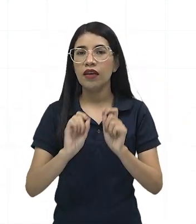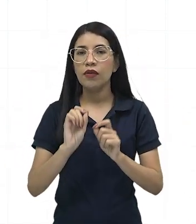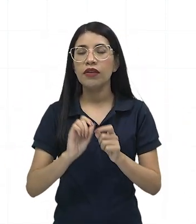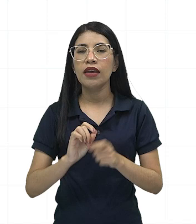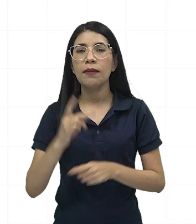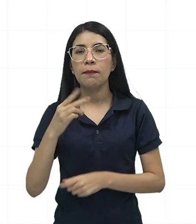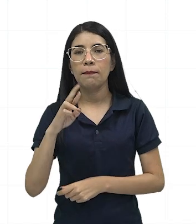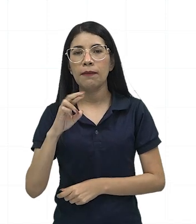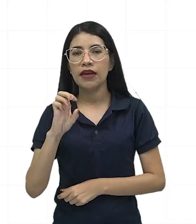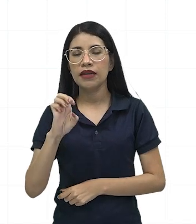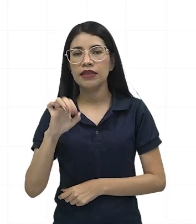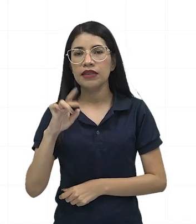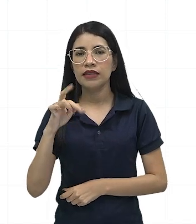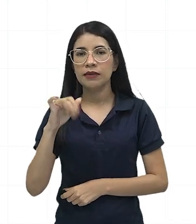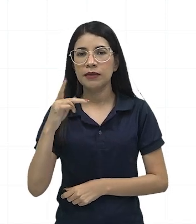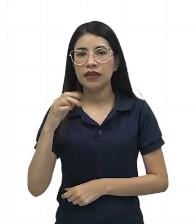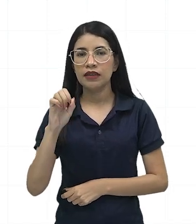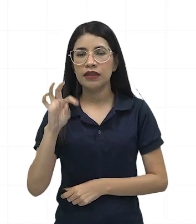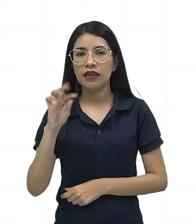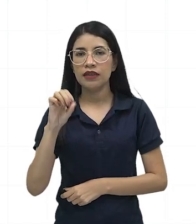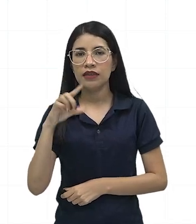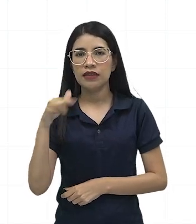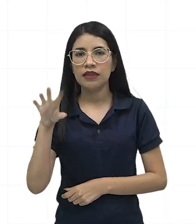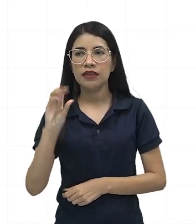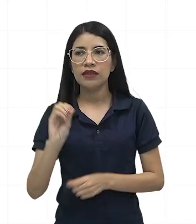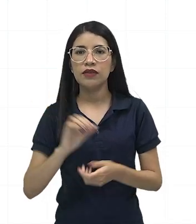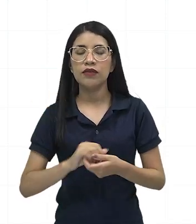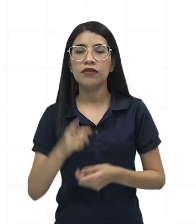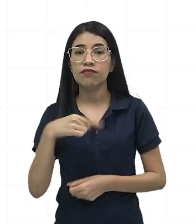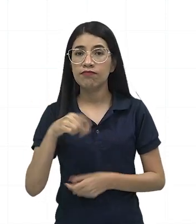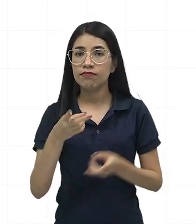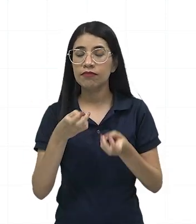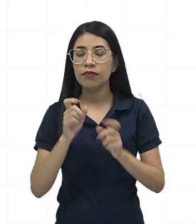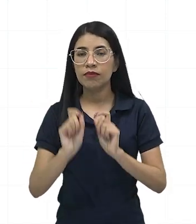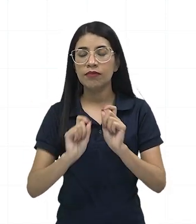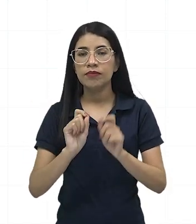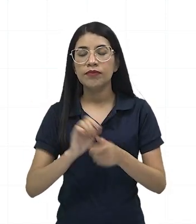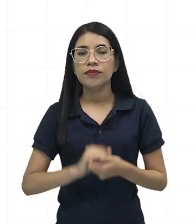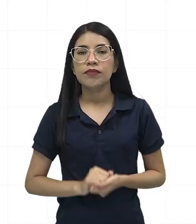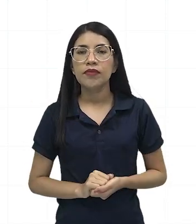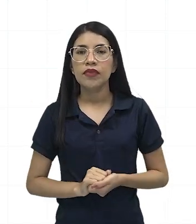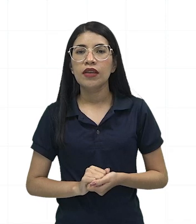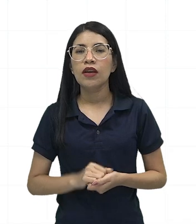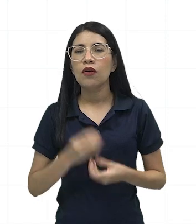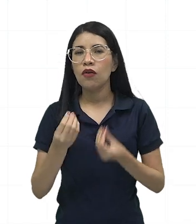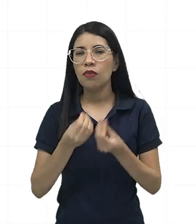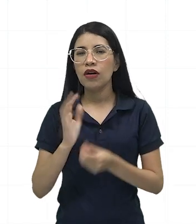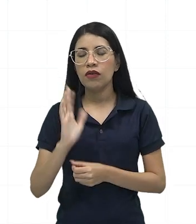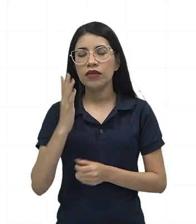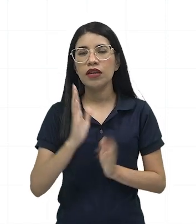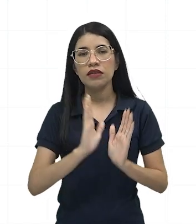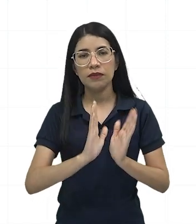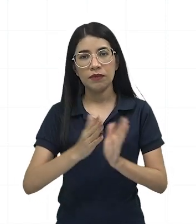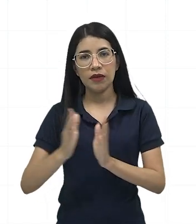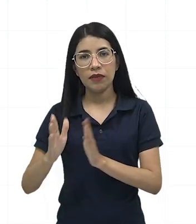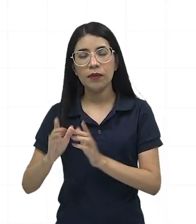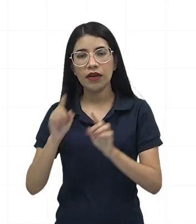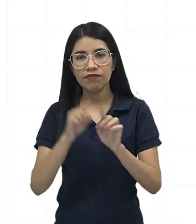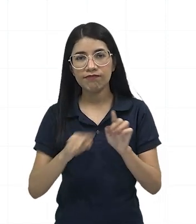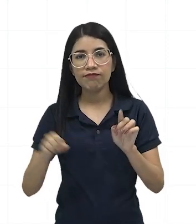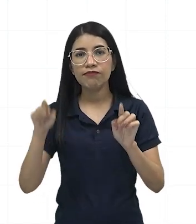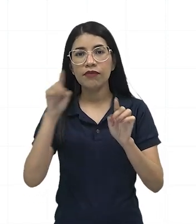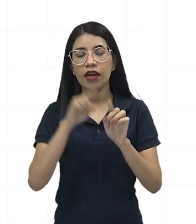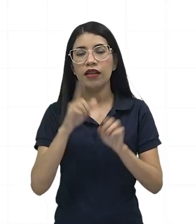de precipitação, né? Que vocês observaram aí essas etapas dentro do ciclo